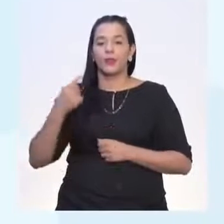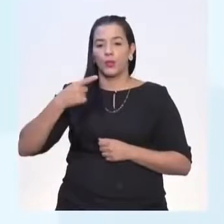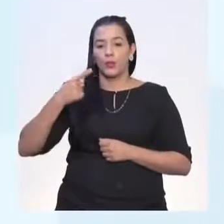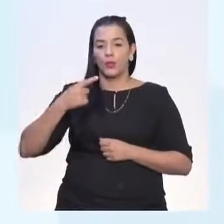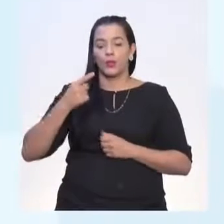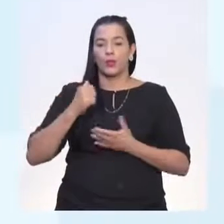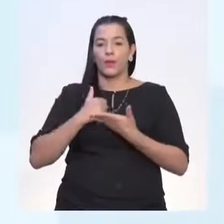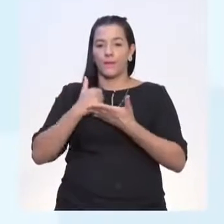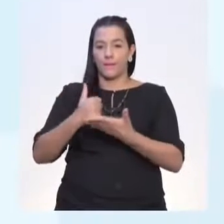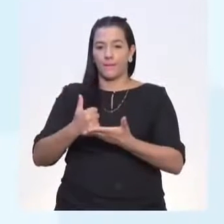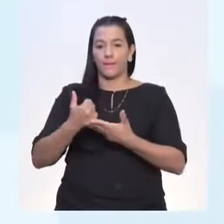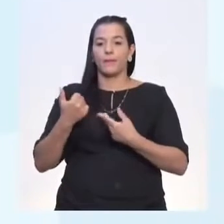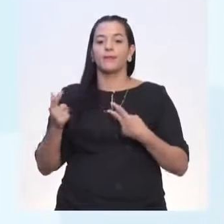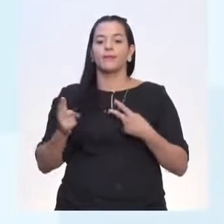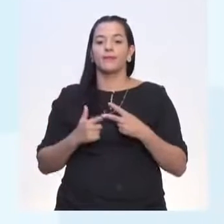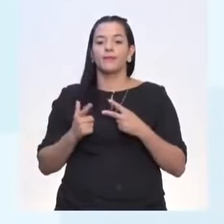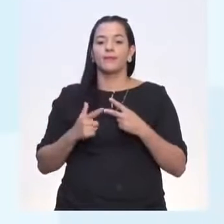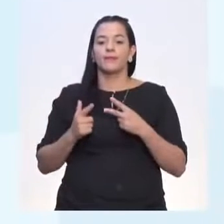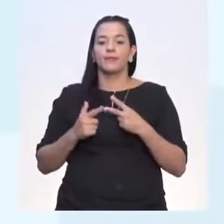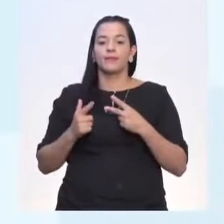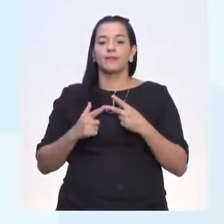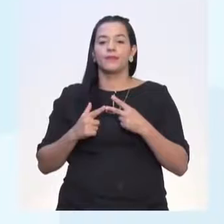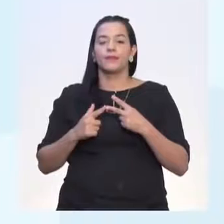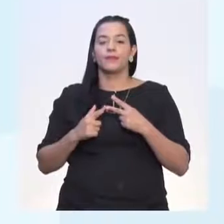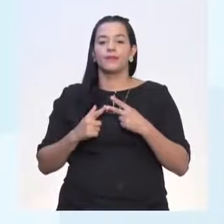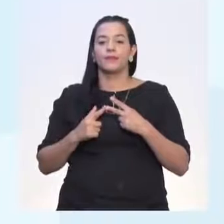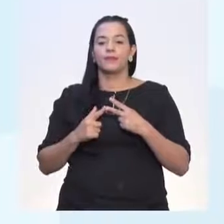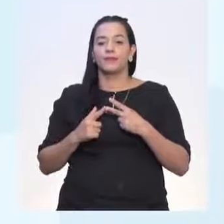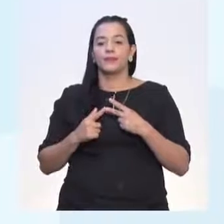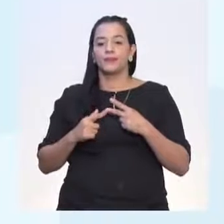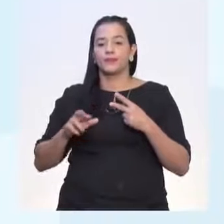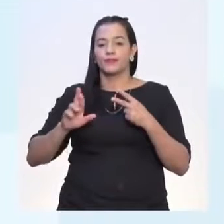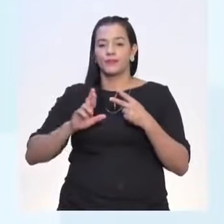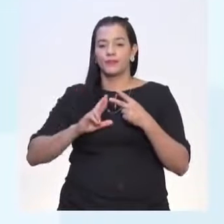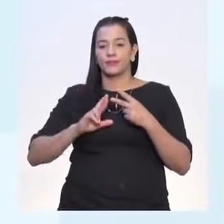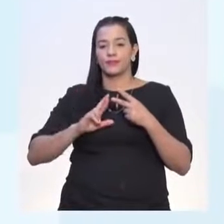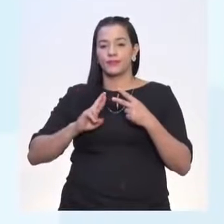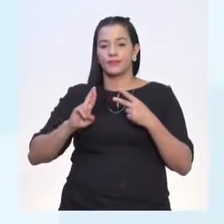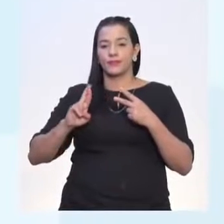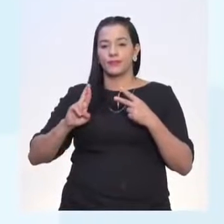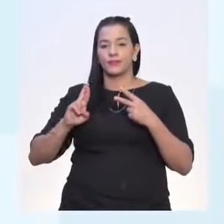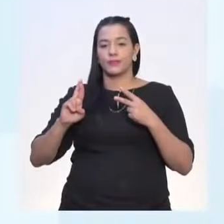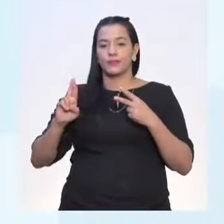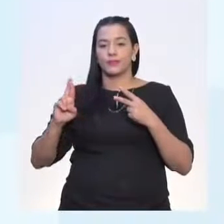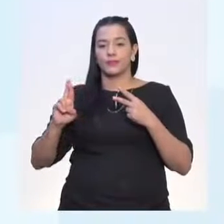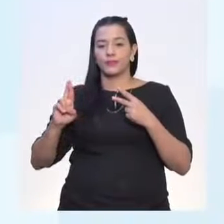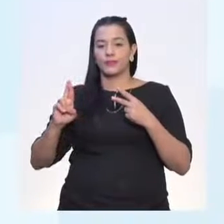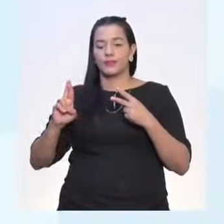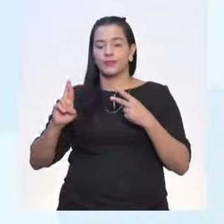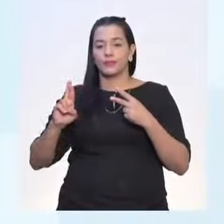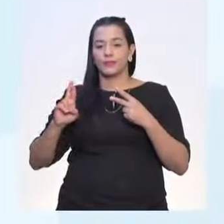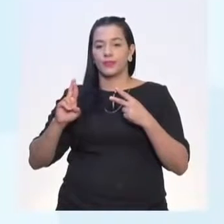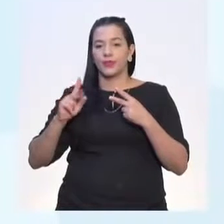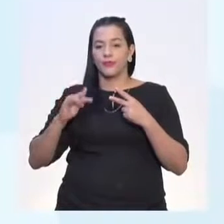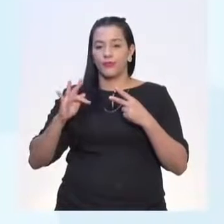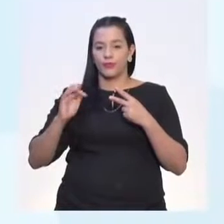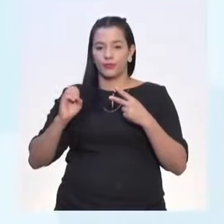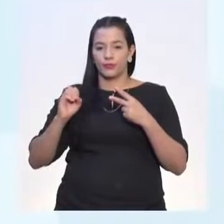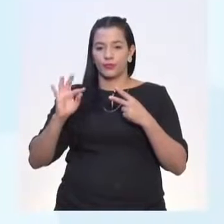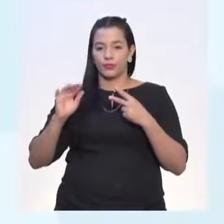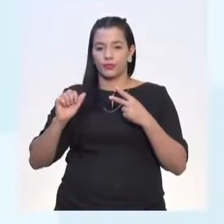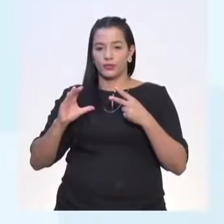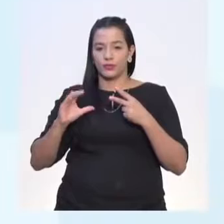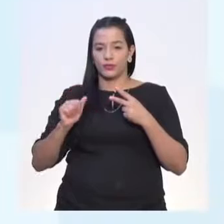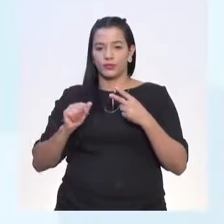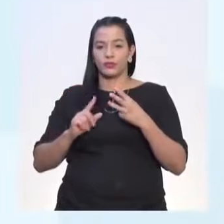Apoio, professora Hilda. Aí o professor já emendou aqui, professor Geni, 2, pulou, peraí, 2 força.